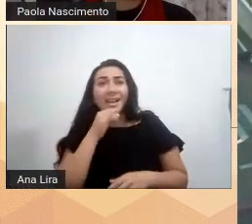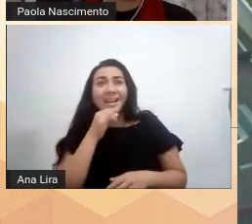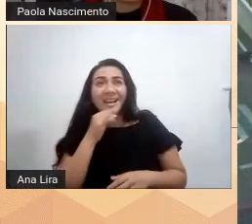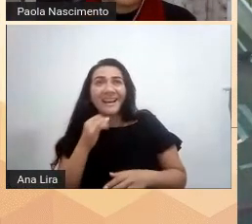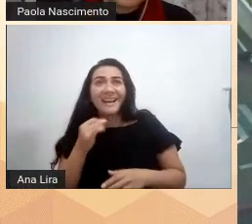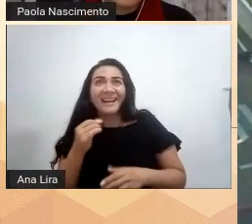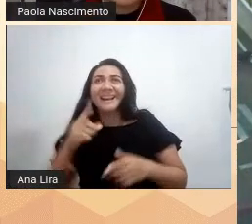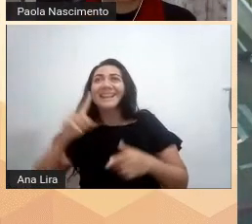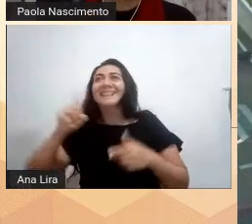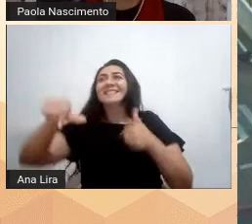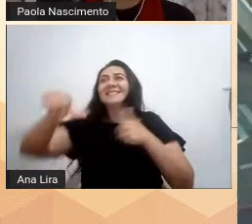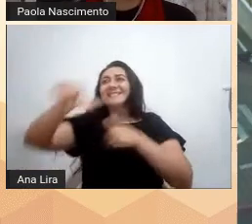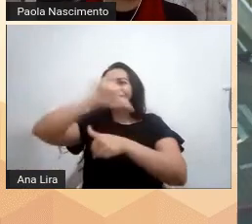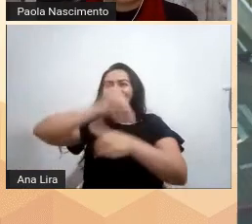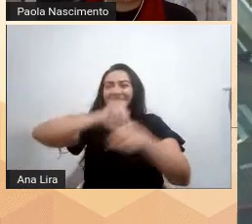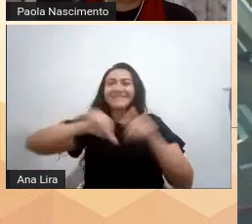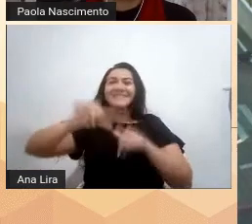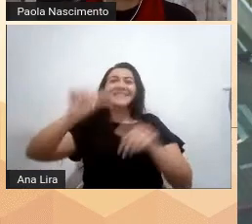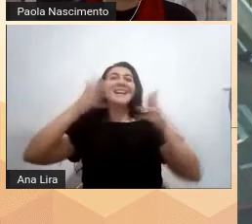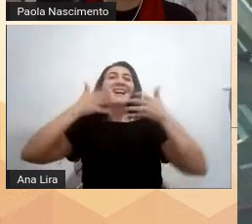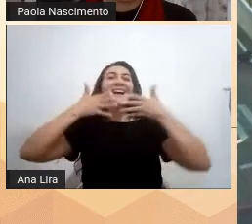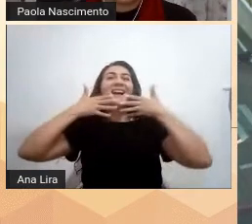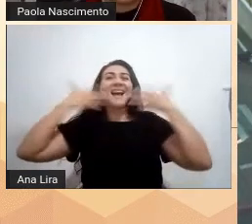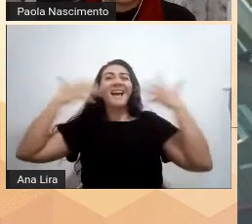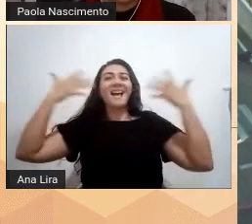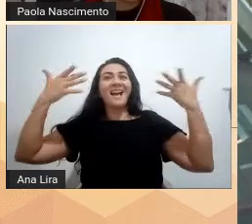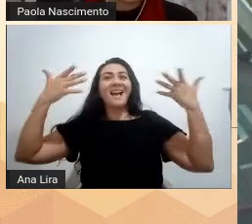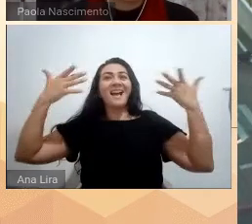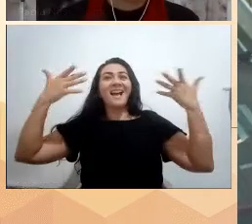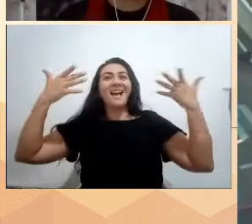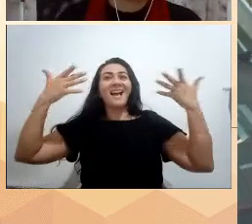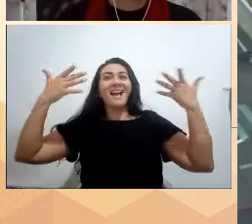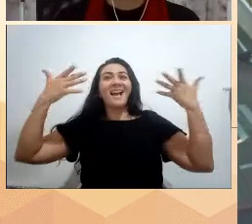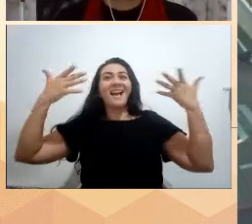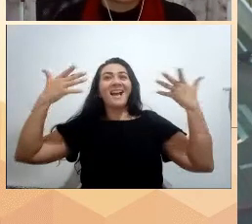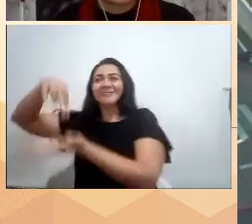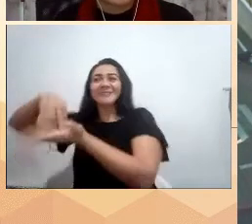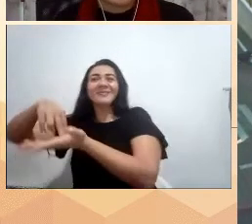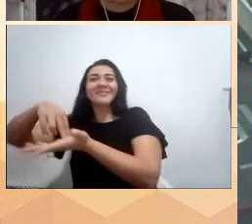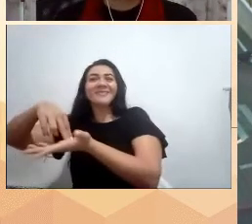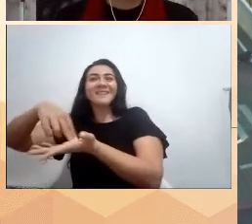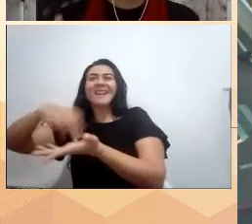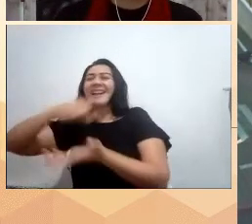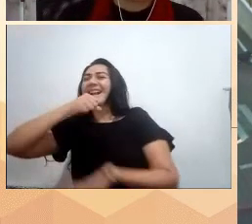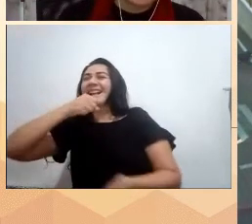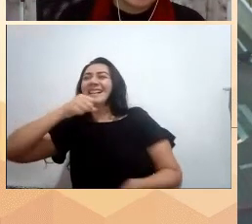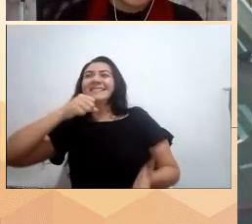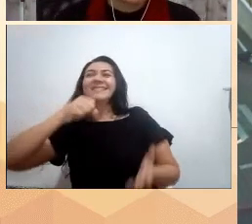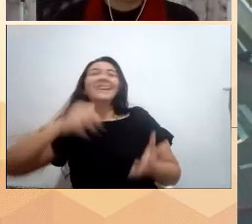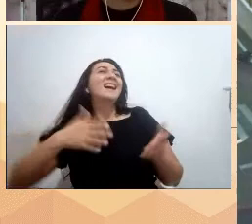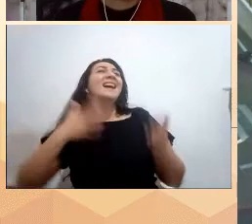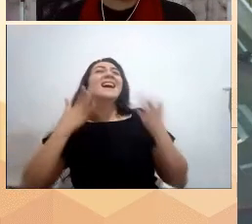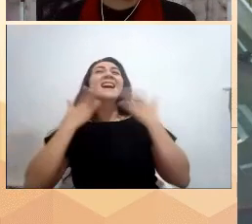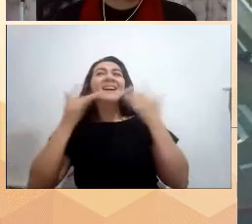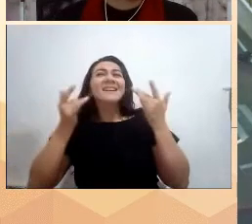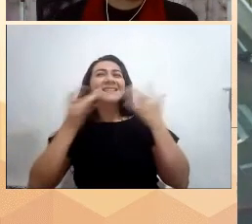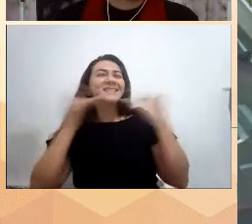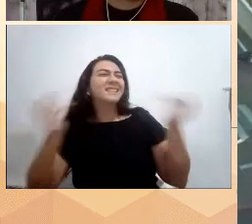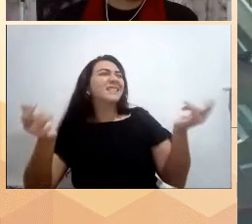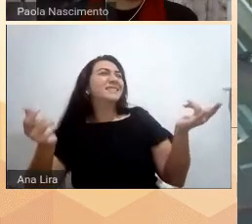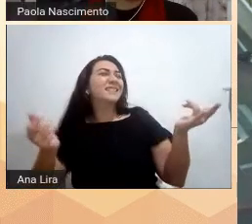dela, a neta dela subir no palco, apresentar. Hoje ela já não faz mais só teatro, hoje ela faz outras oficinas,